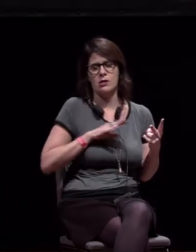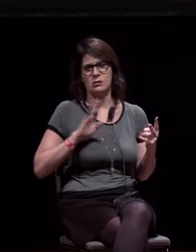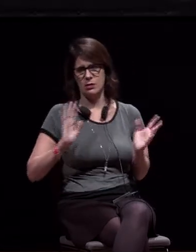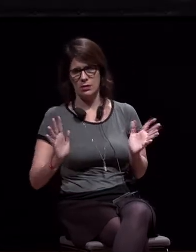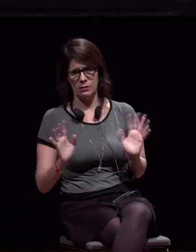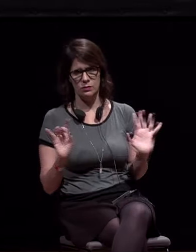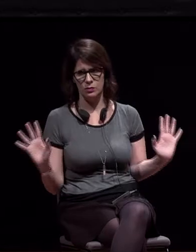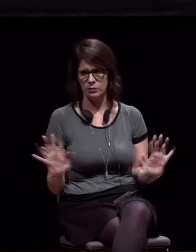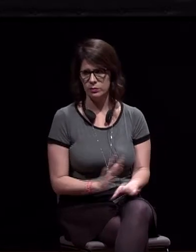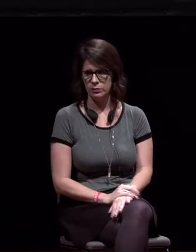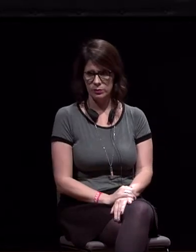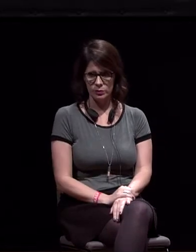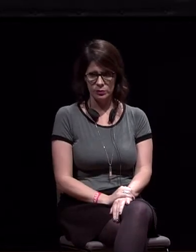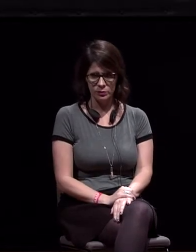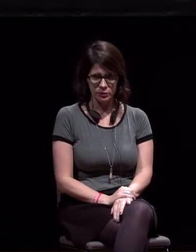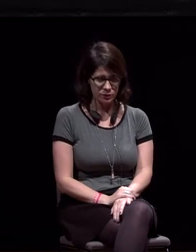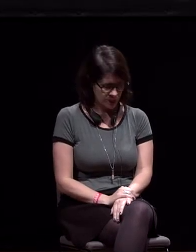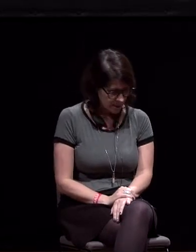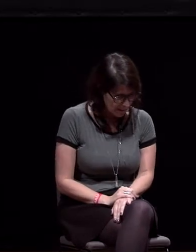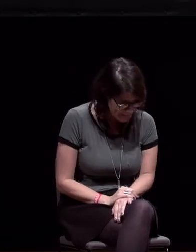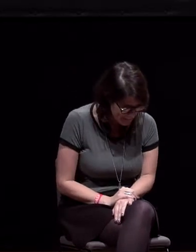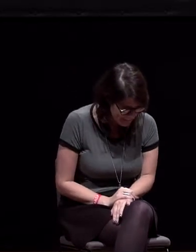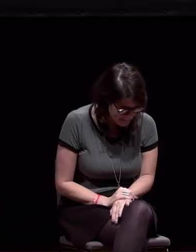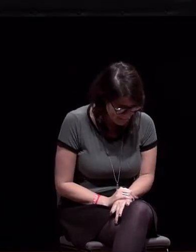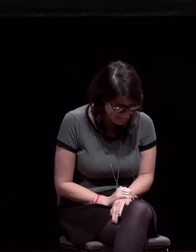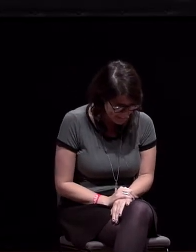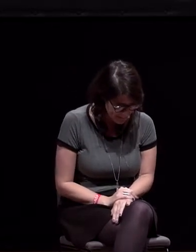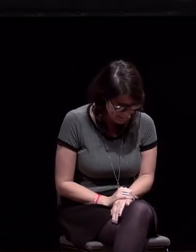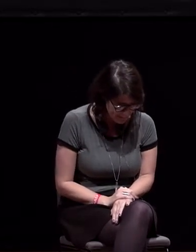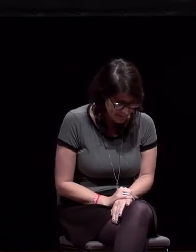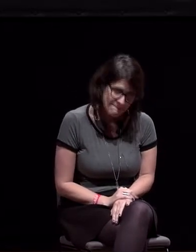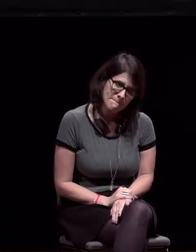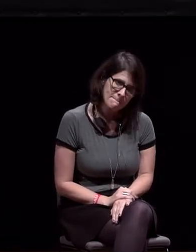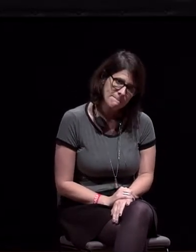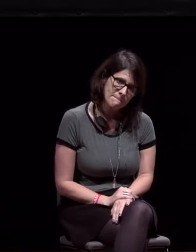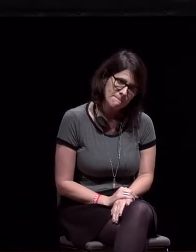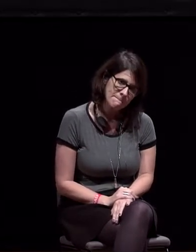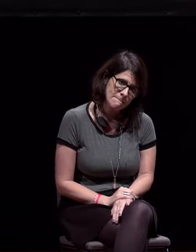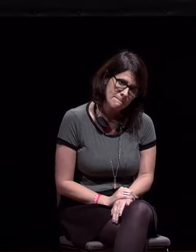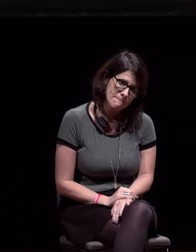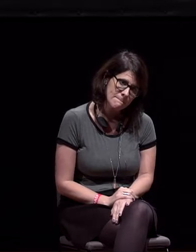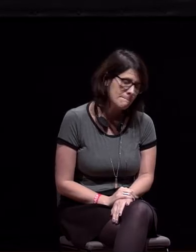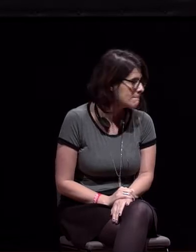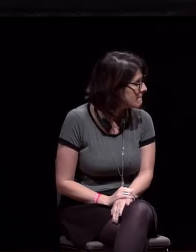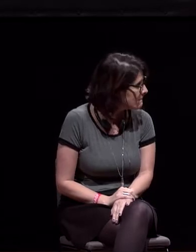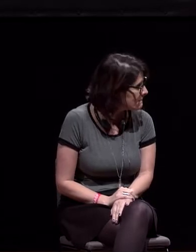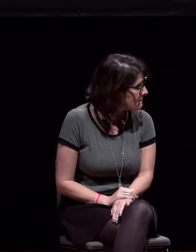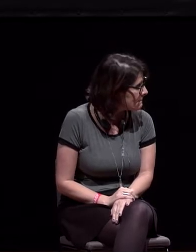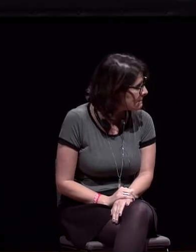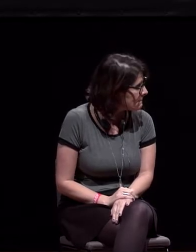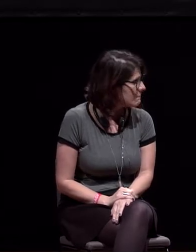se plantea para nada dentro de esos parámetros, y porque es un museo que pertenece a